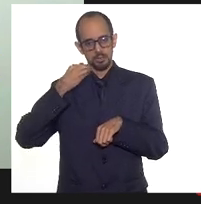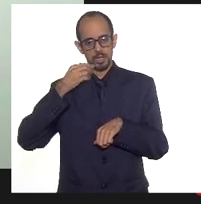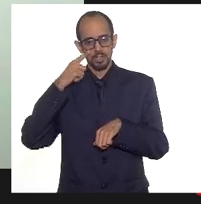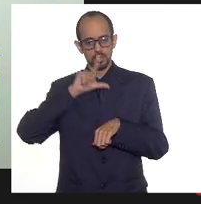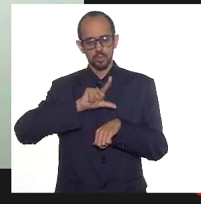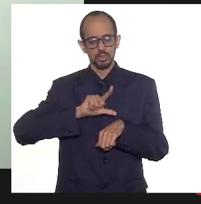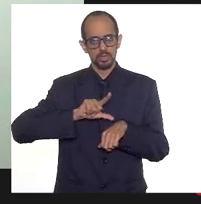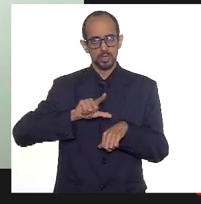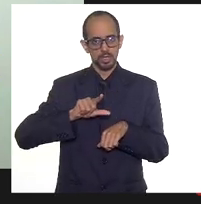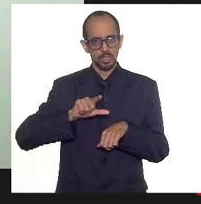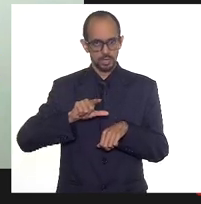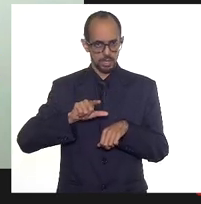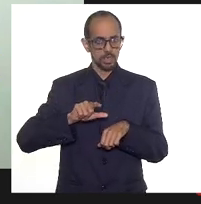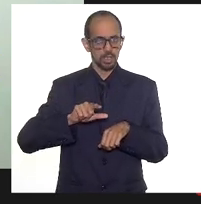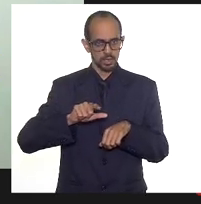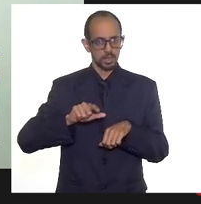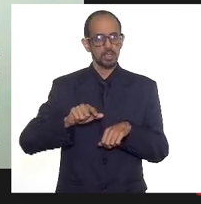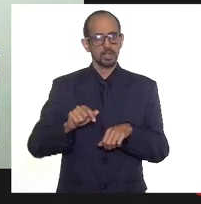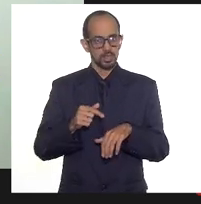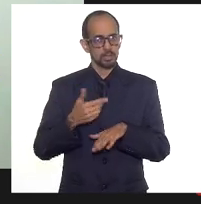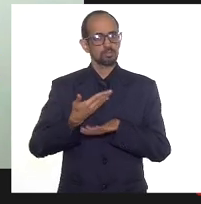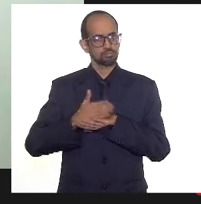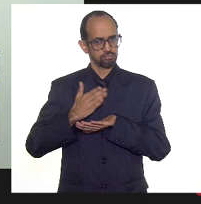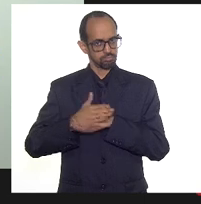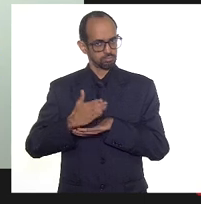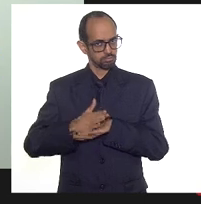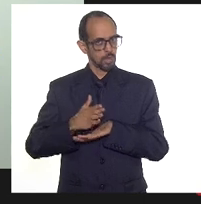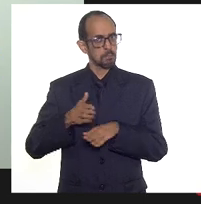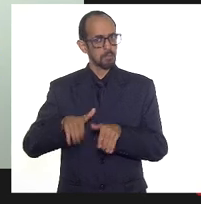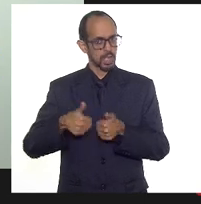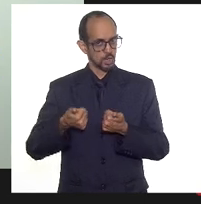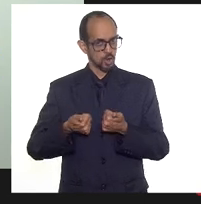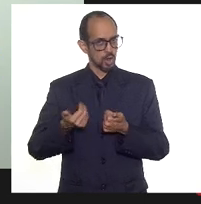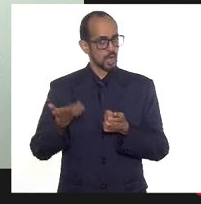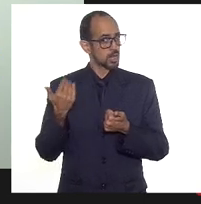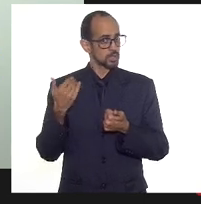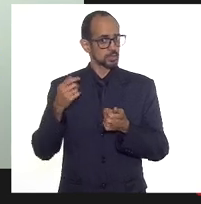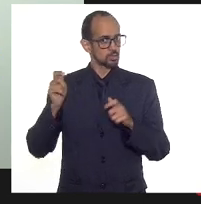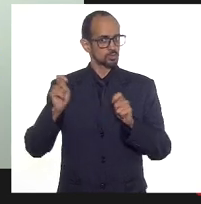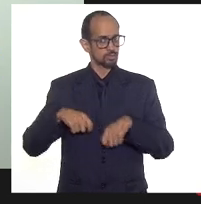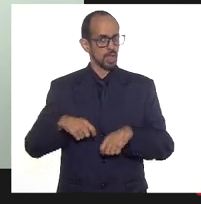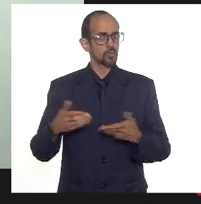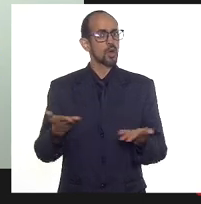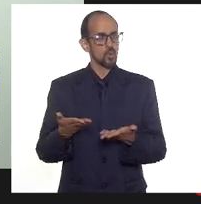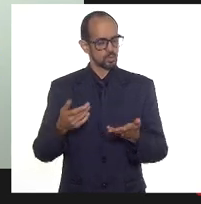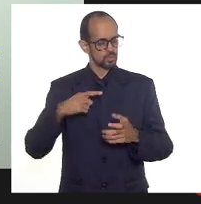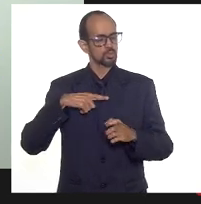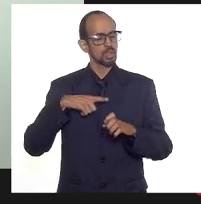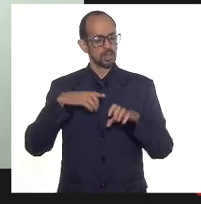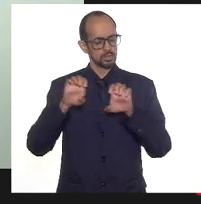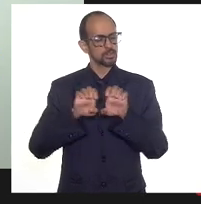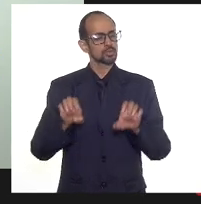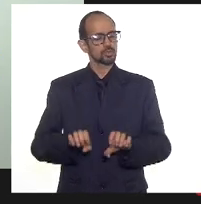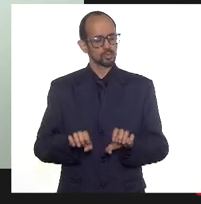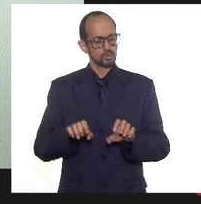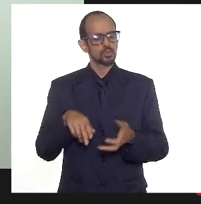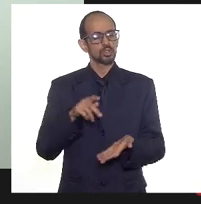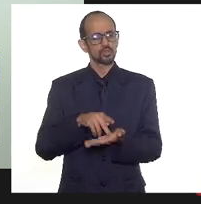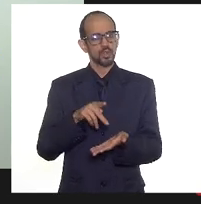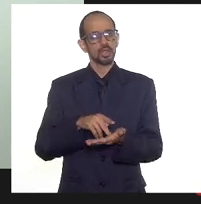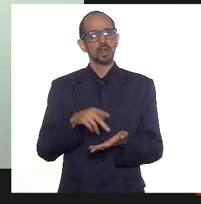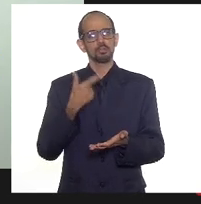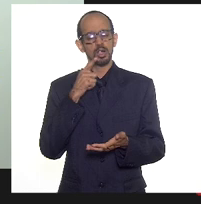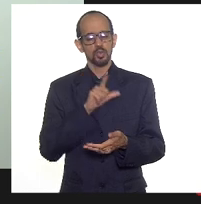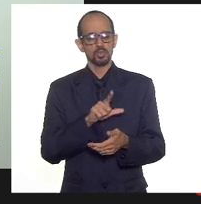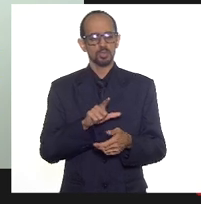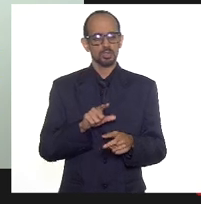preparo melhor. Isso tudo não era possível antigamente. Hoje já tem essa estruturação exatamente para que haja. Esses